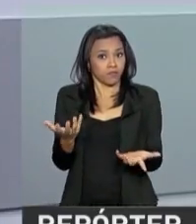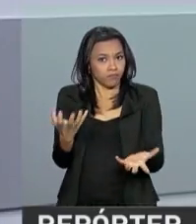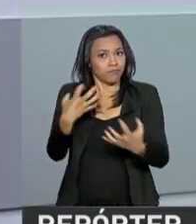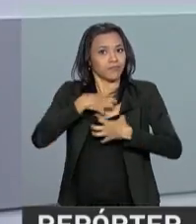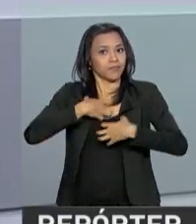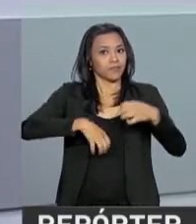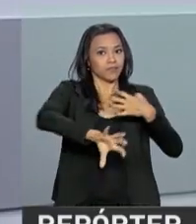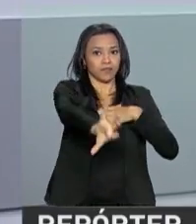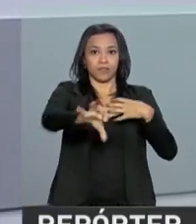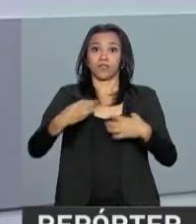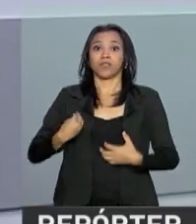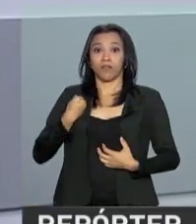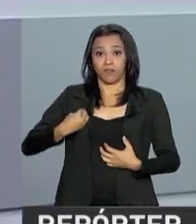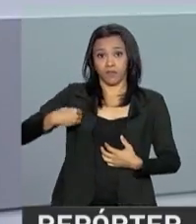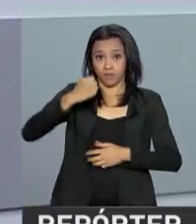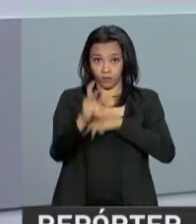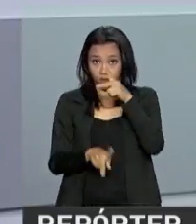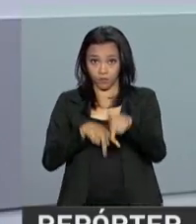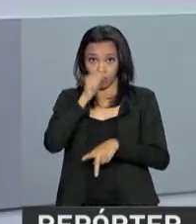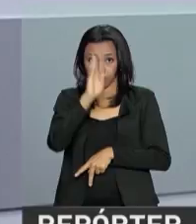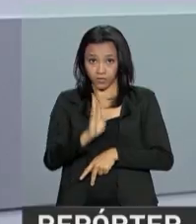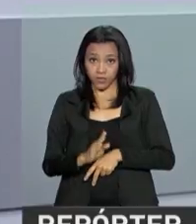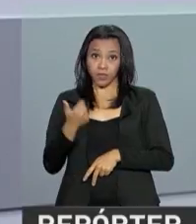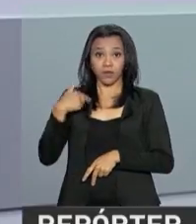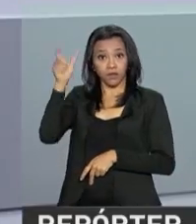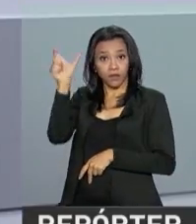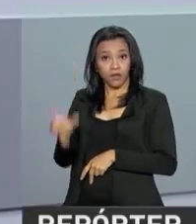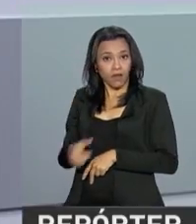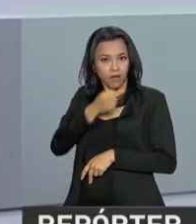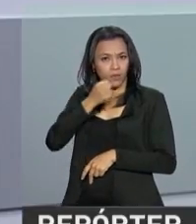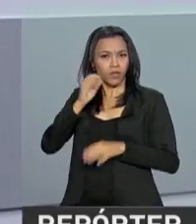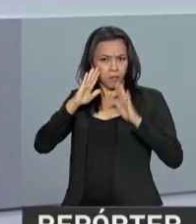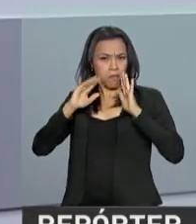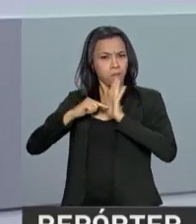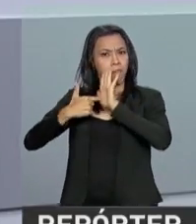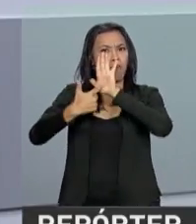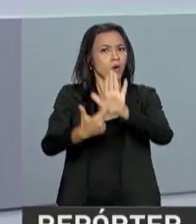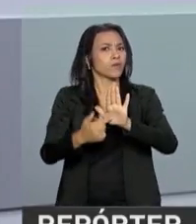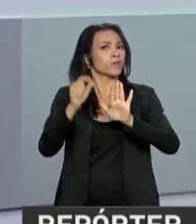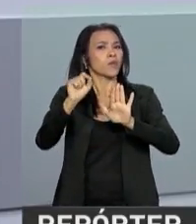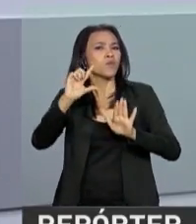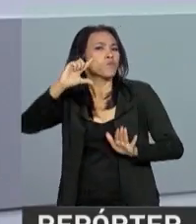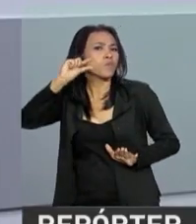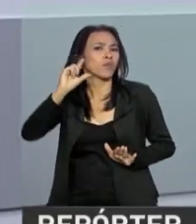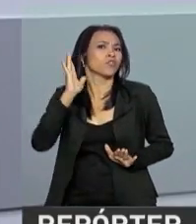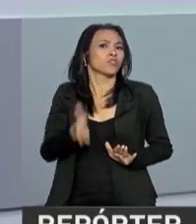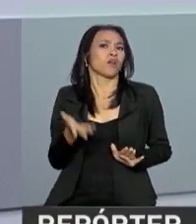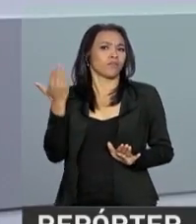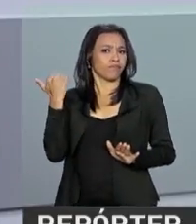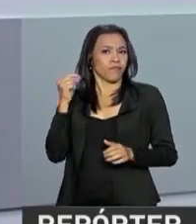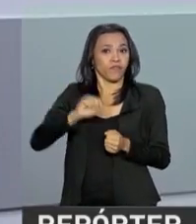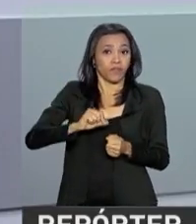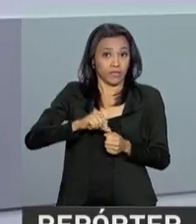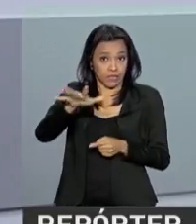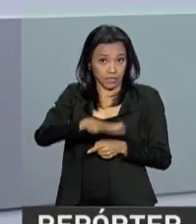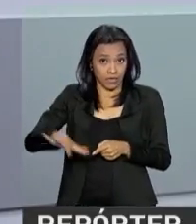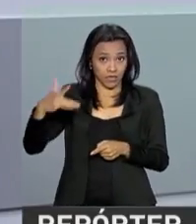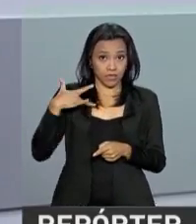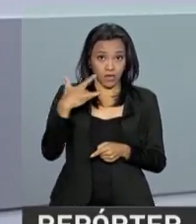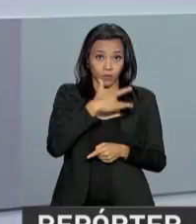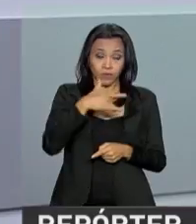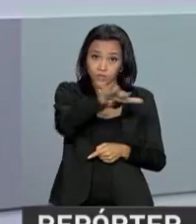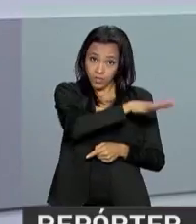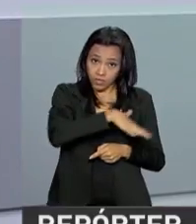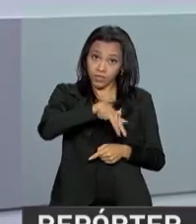sentidas na vida dos brasileiros. A repórter Luana Karen mostra agora para a gente um pouco do que tem sido feito nas áreas da saúde e